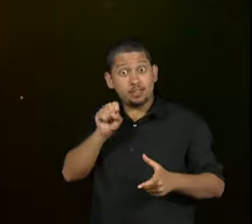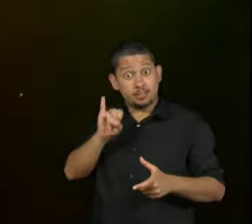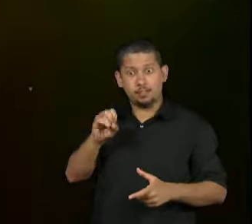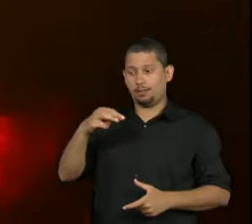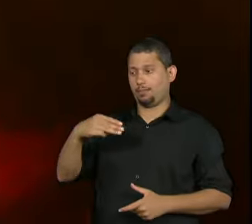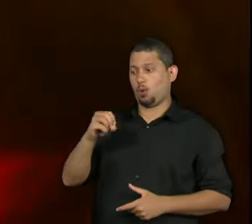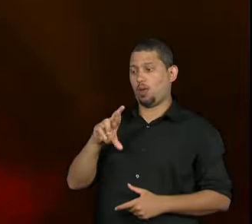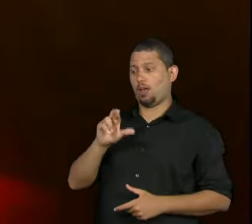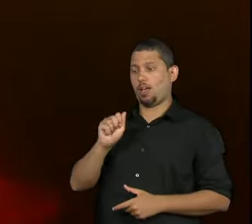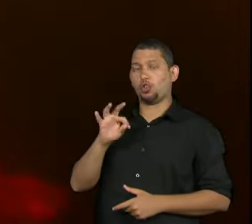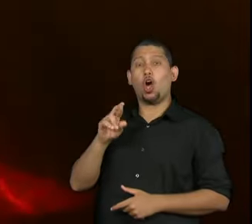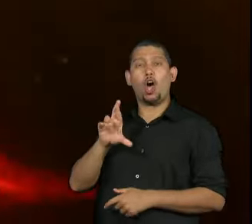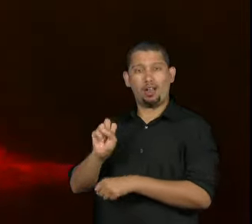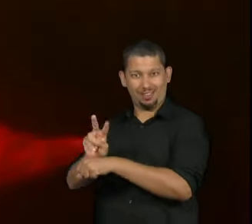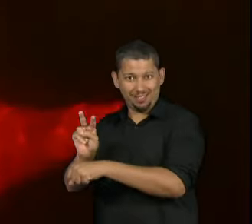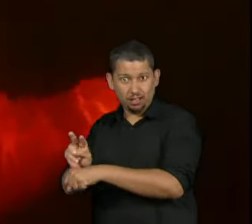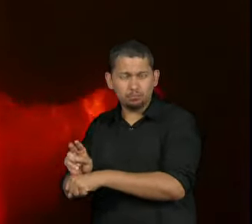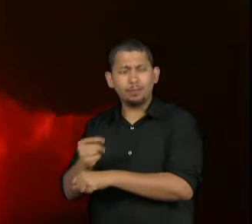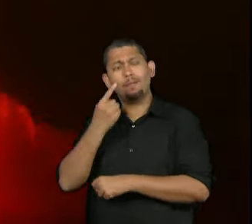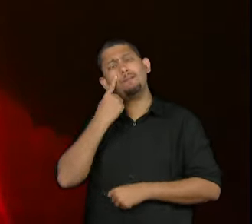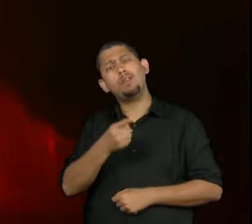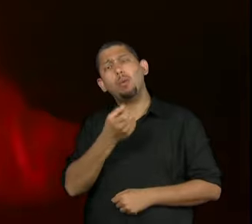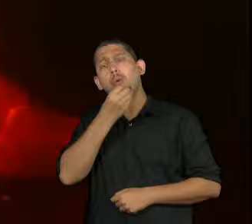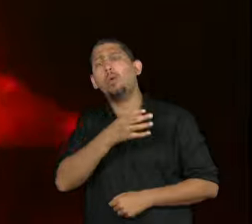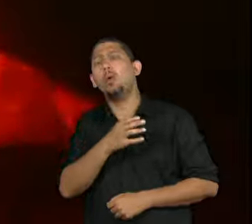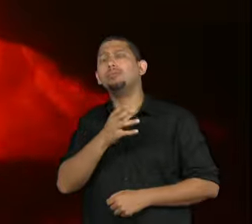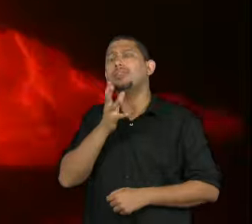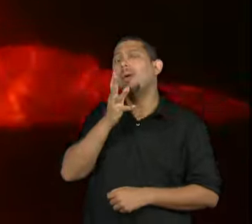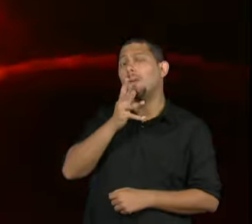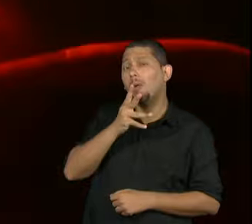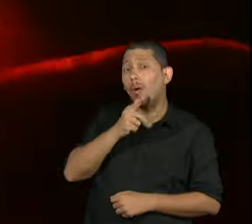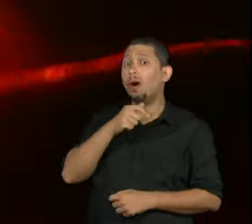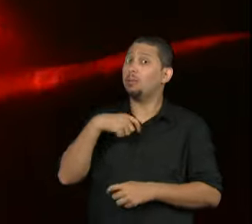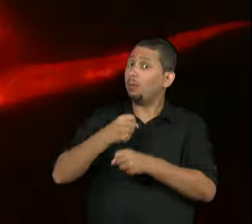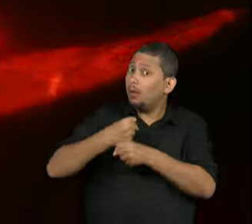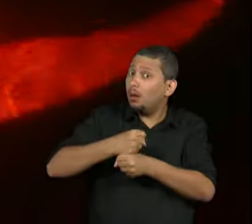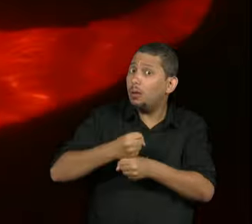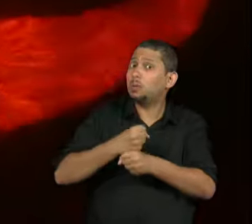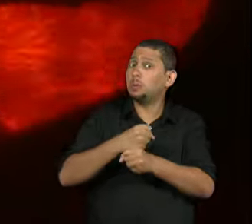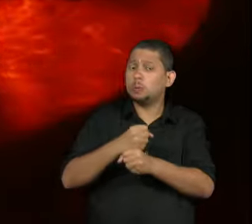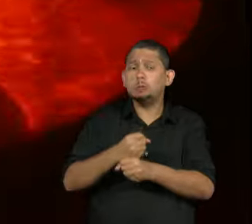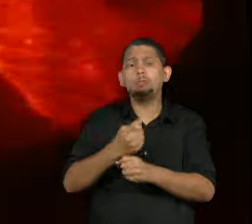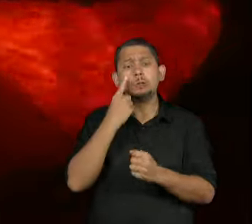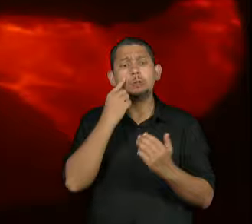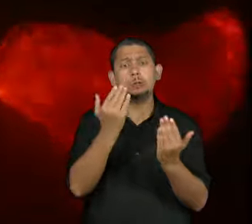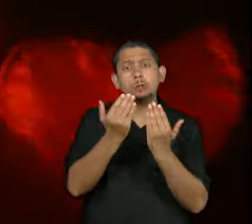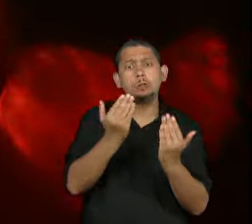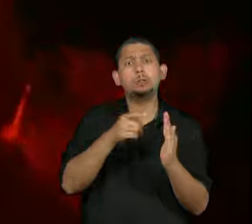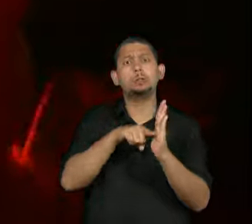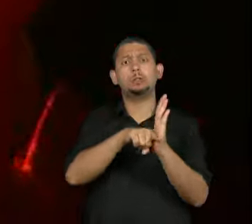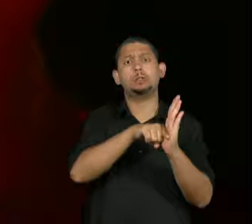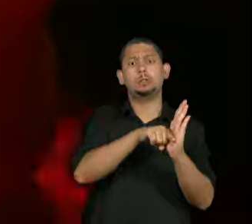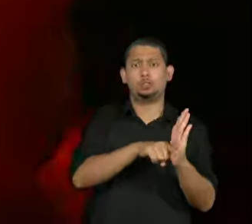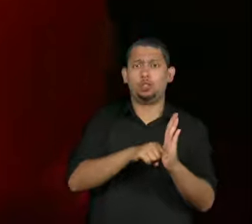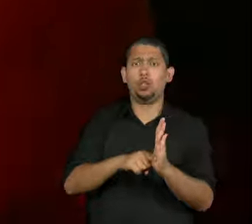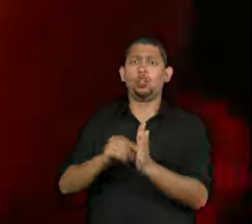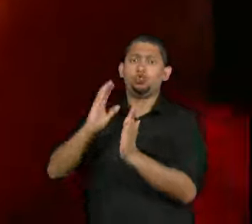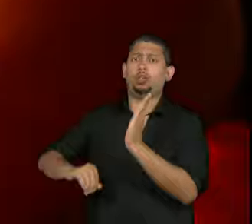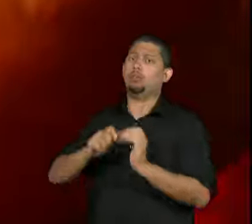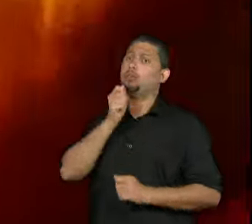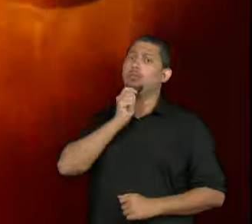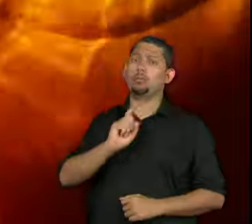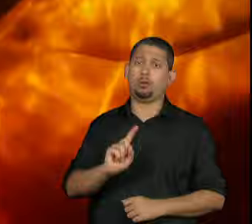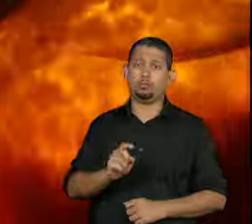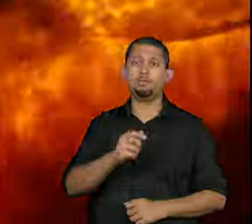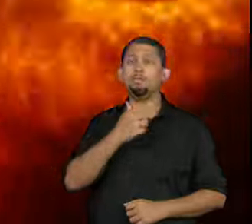Por isso, pesquisadores alertam que ainda são necessários anos de estudos antes que se pense em retirá-la. Como a